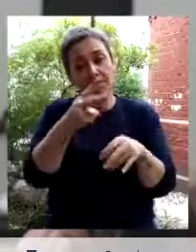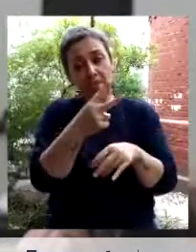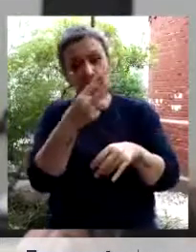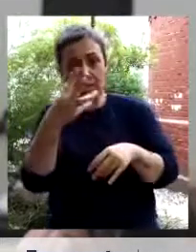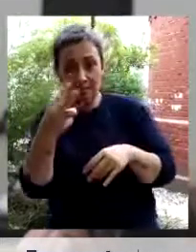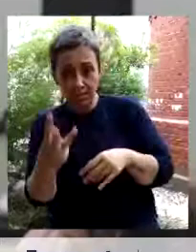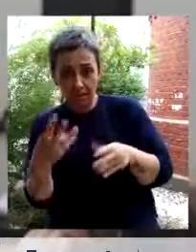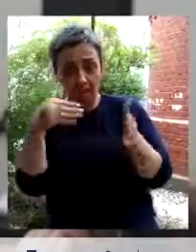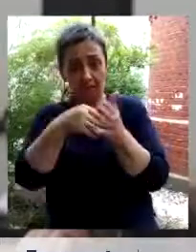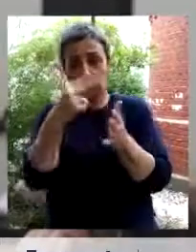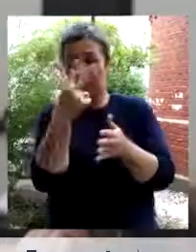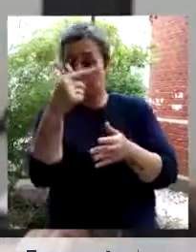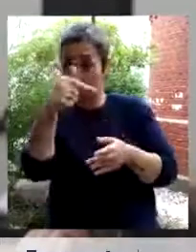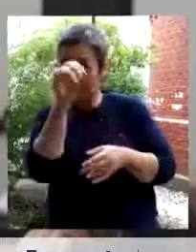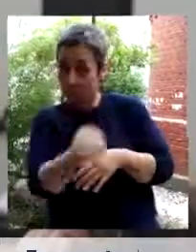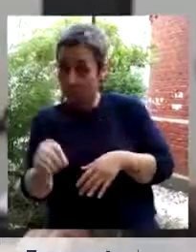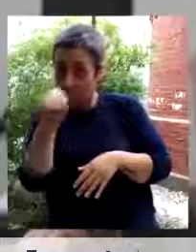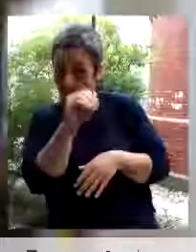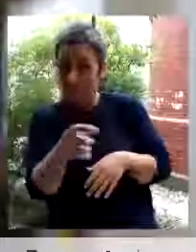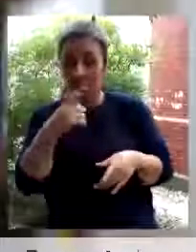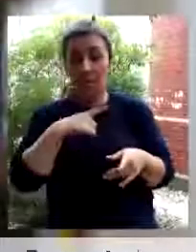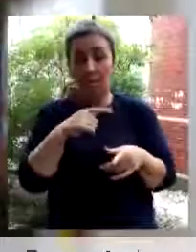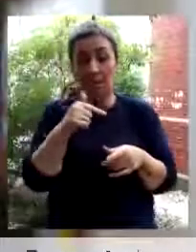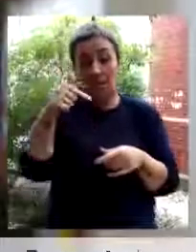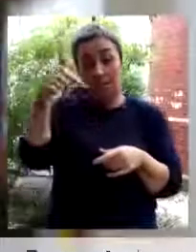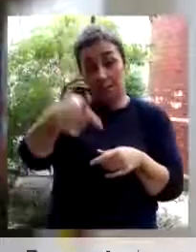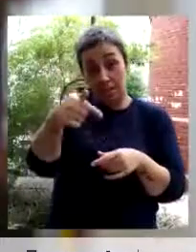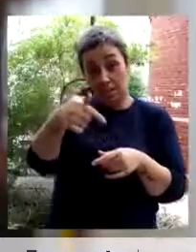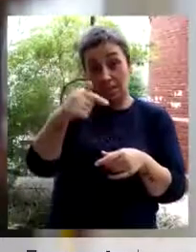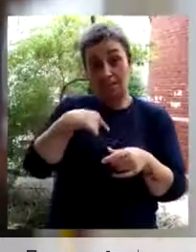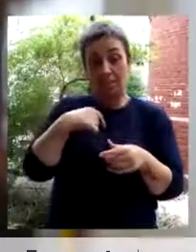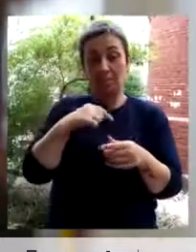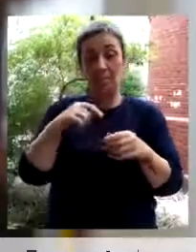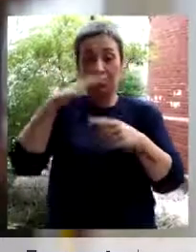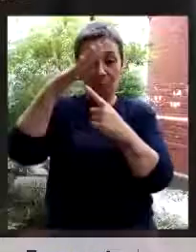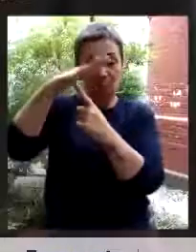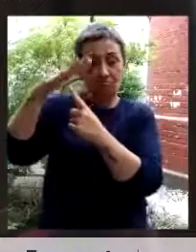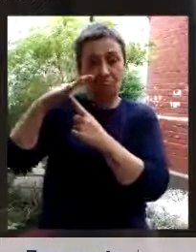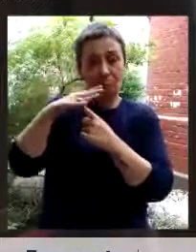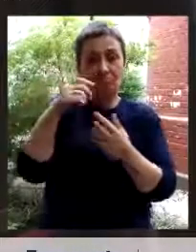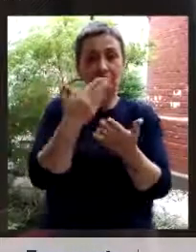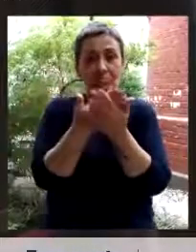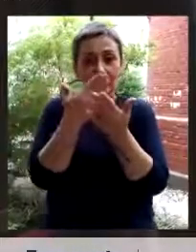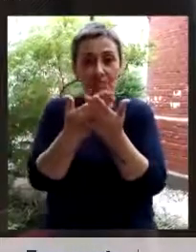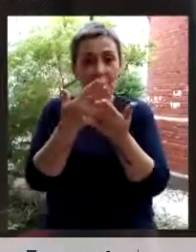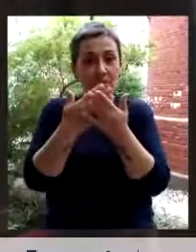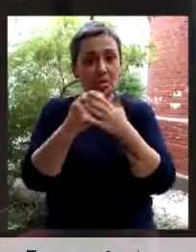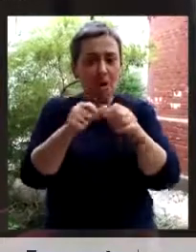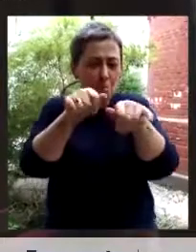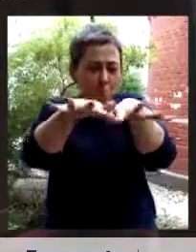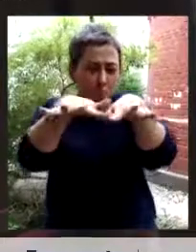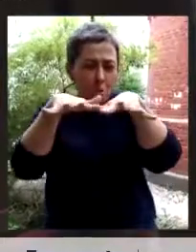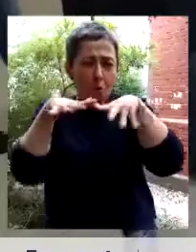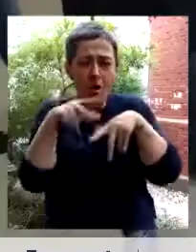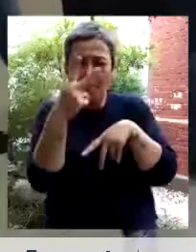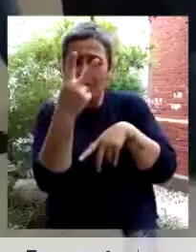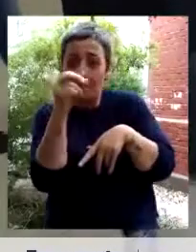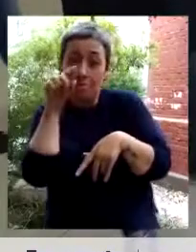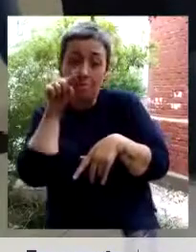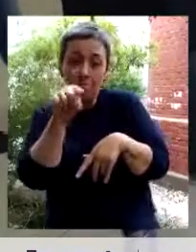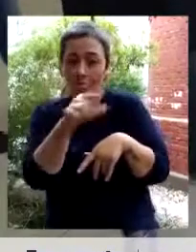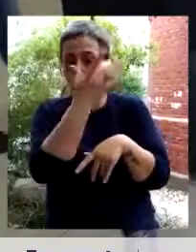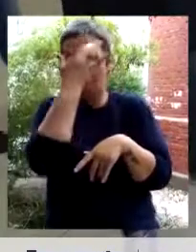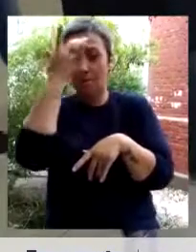23 a 27 de outubro. A 7ª Feira do Estudante de Guarulhos recebeu público superior a 20